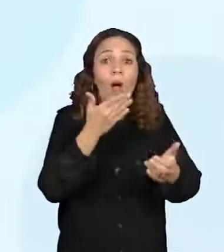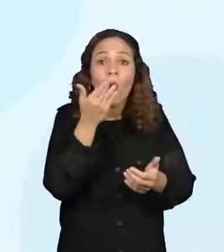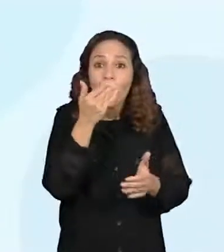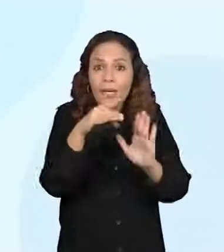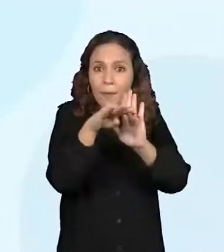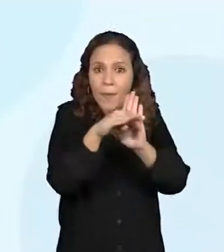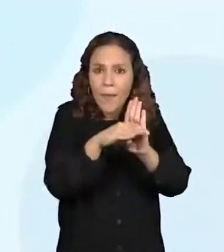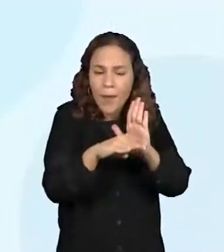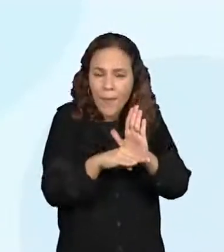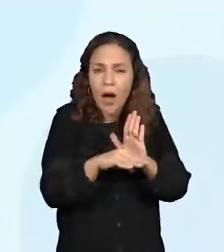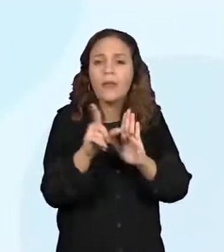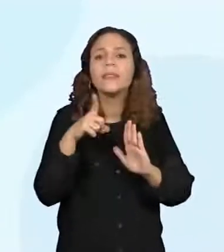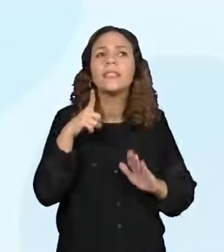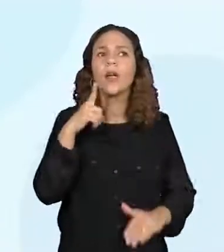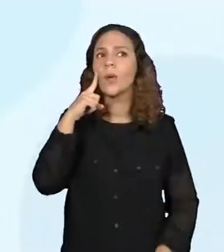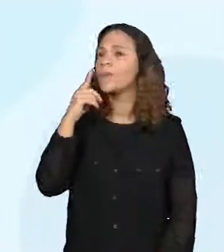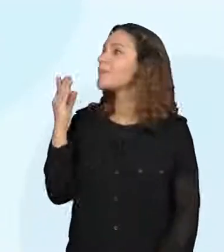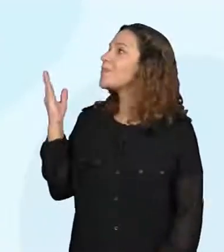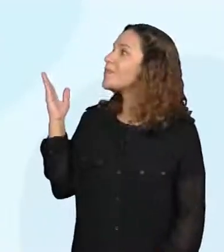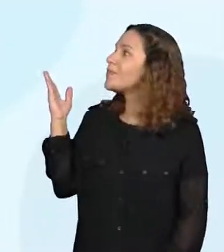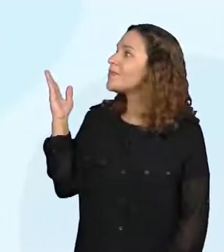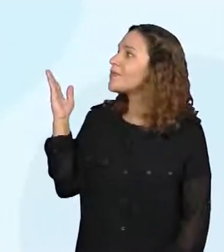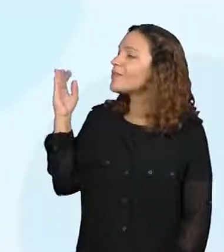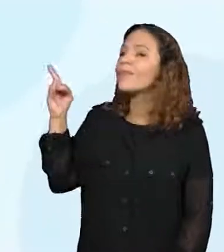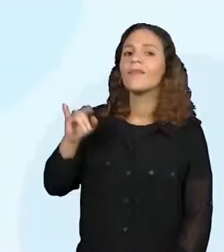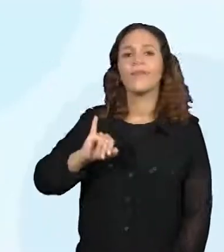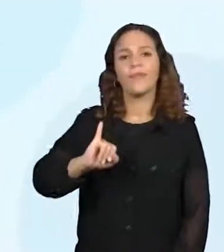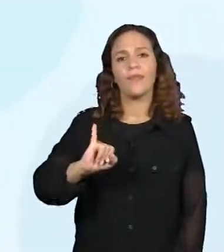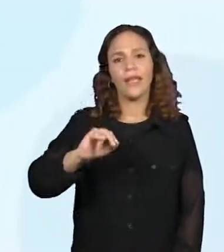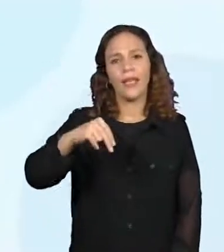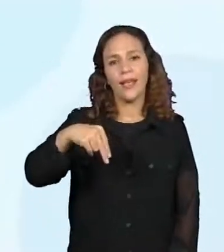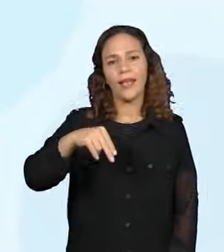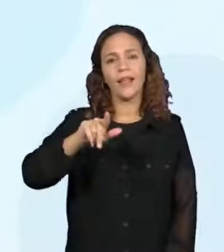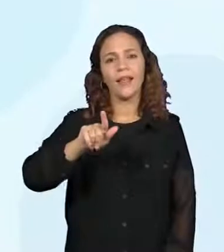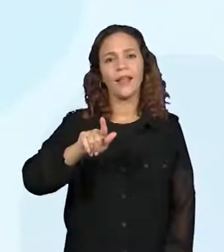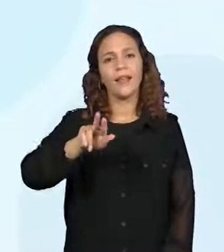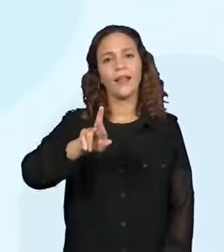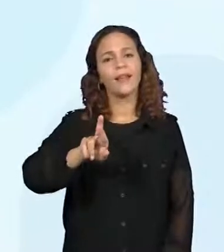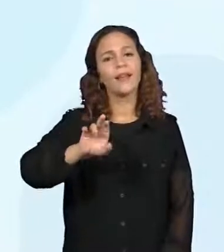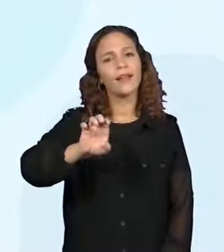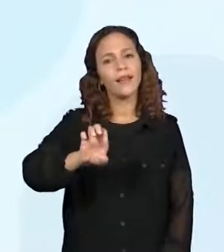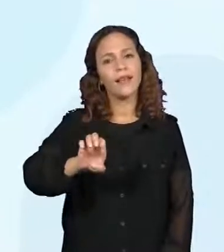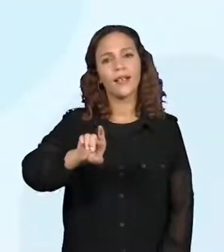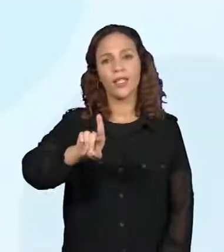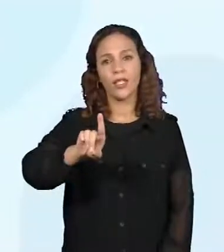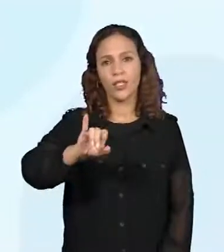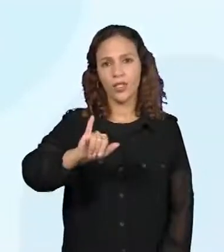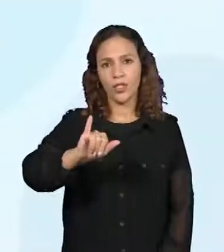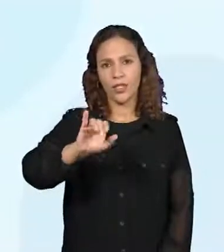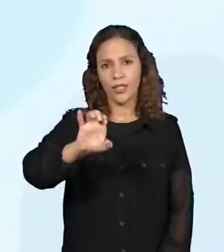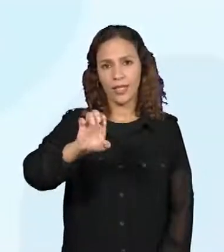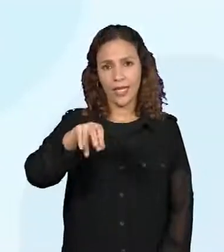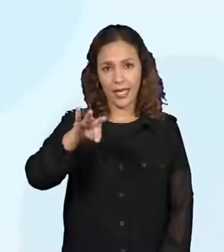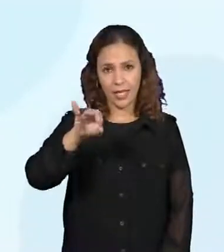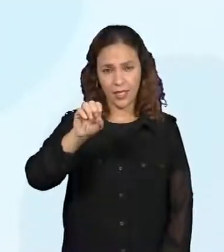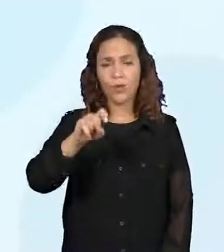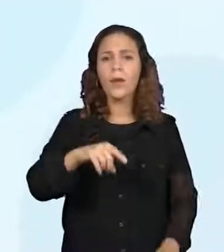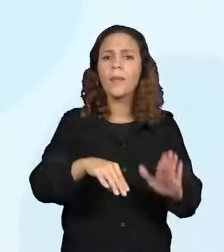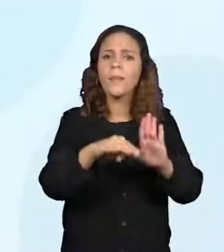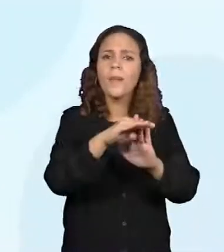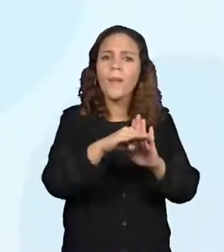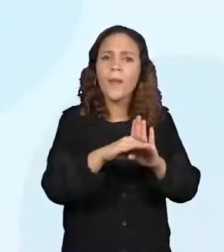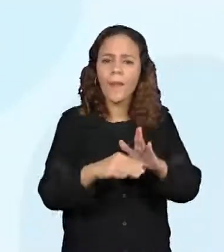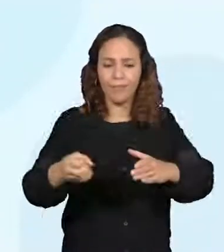são os ingredientes. Então, nessa receita vem falando assim: 3 cenouras cortadas